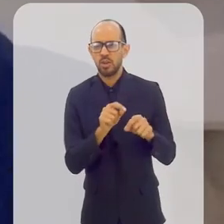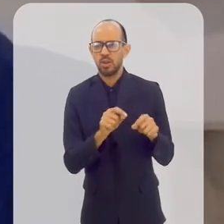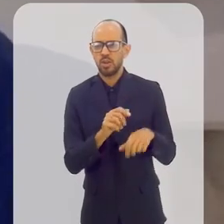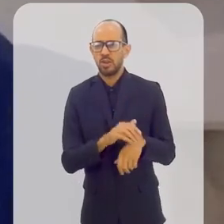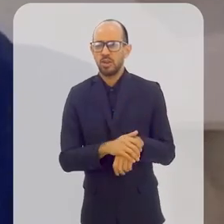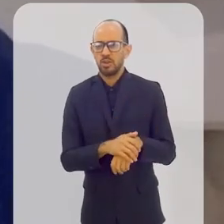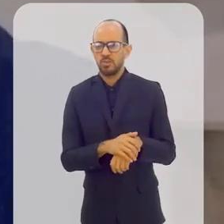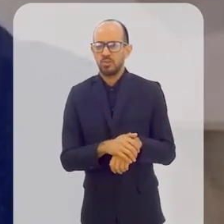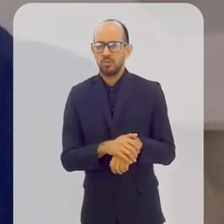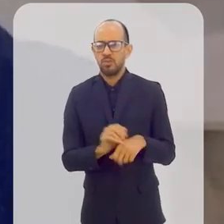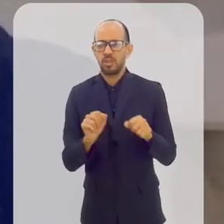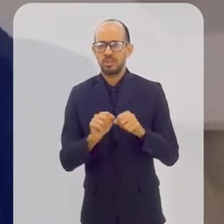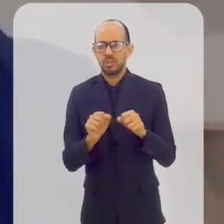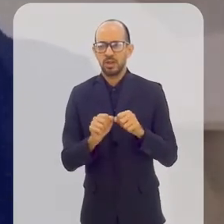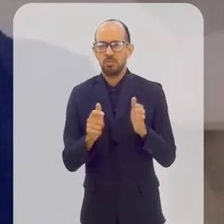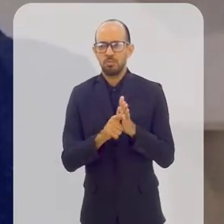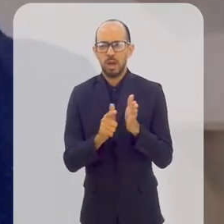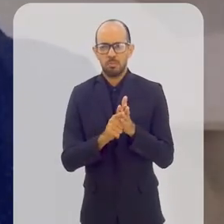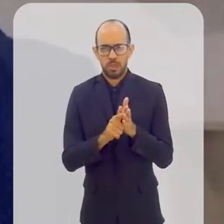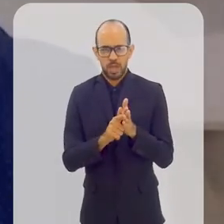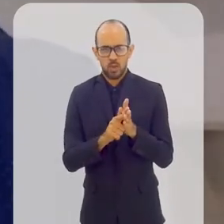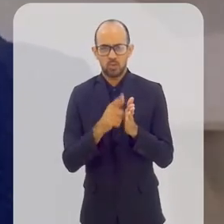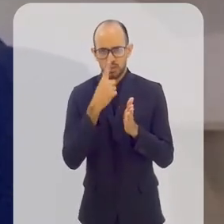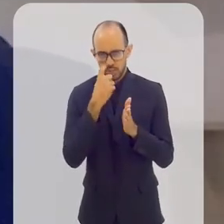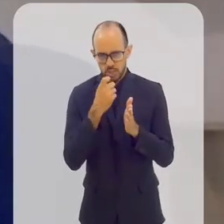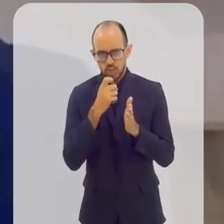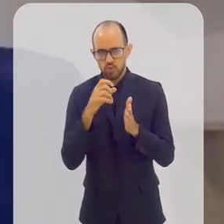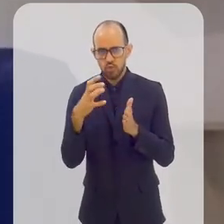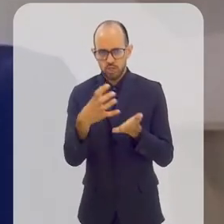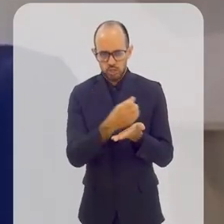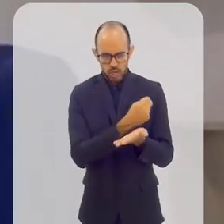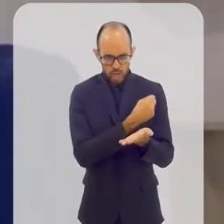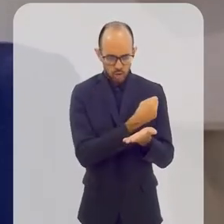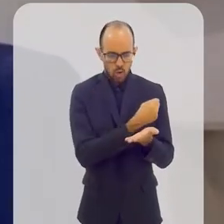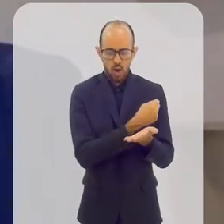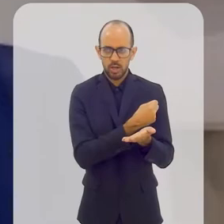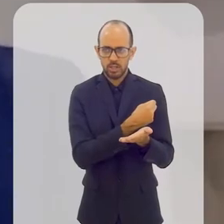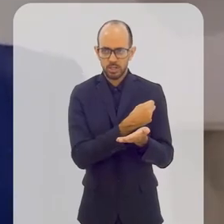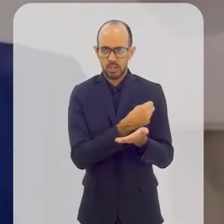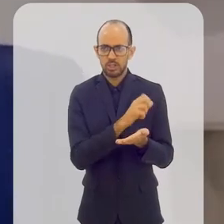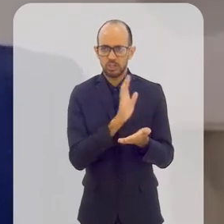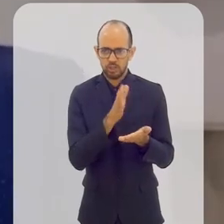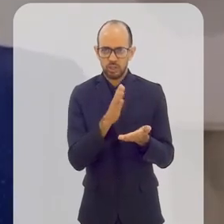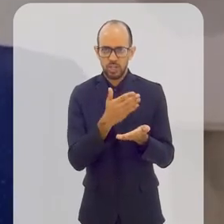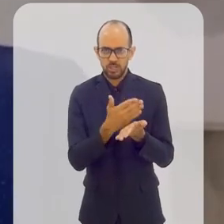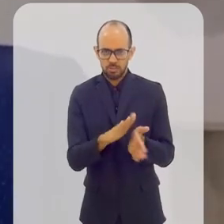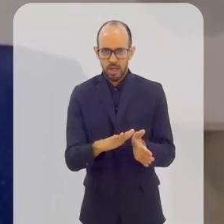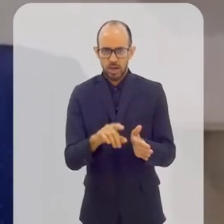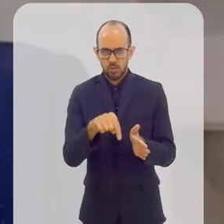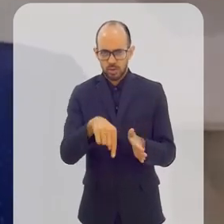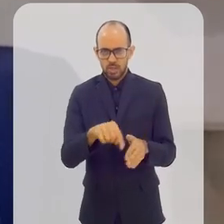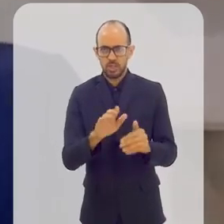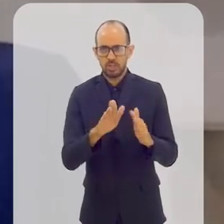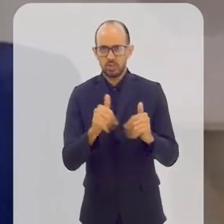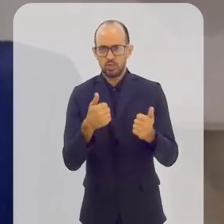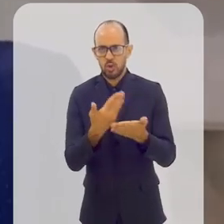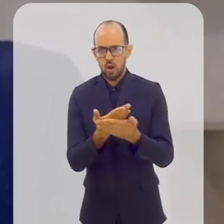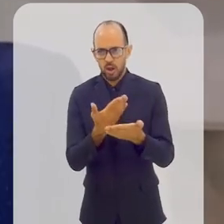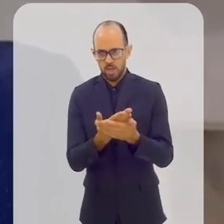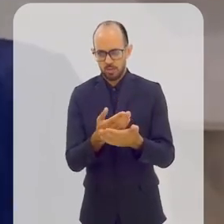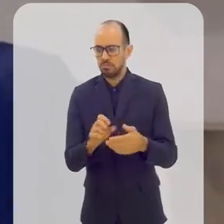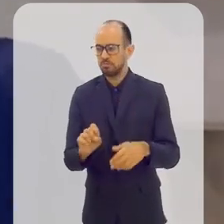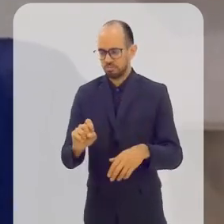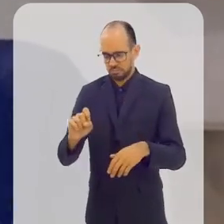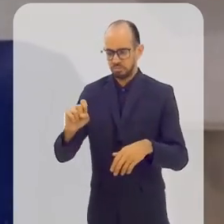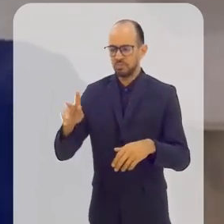professora falou: eu sei fazer uma oficina de papel reciclado. Vamos recolher os papéis que já separamos na escola, vamos fazer uma oficina de